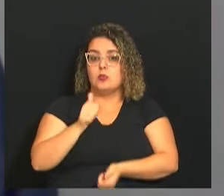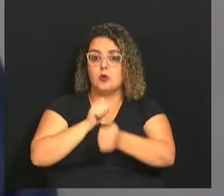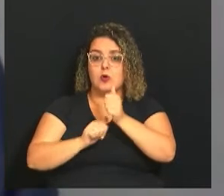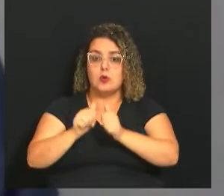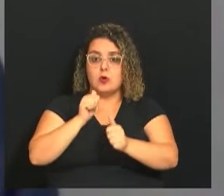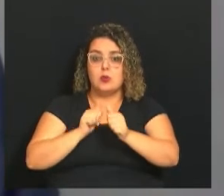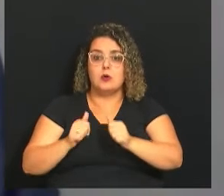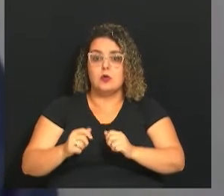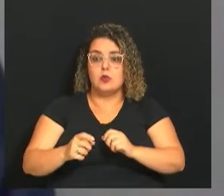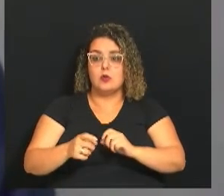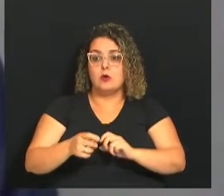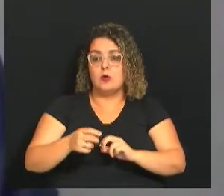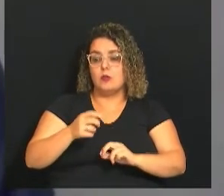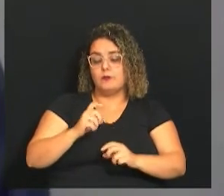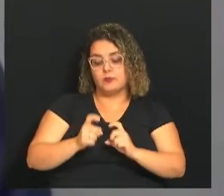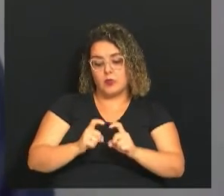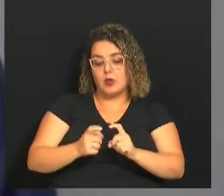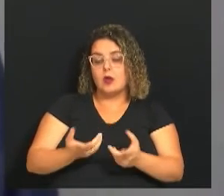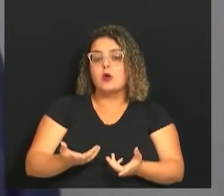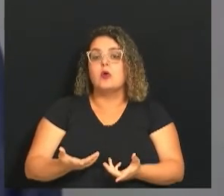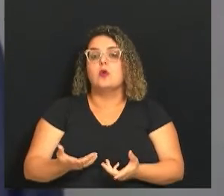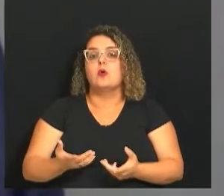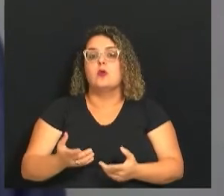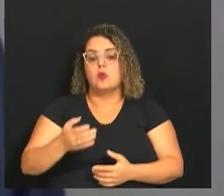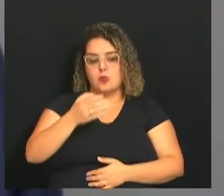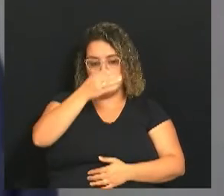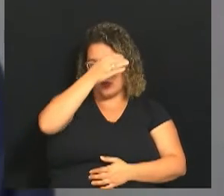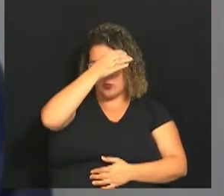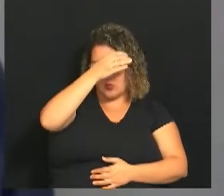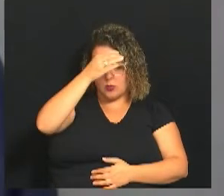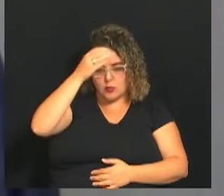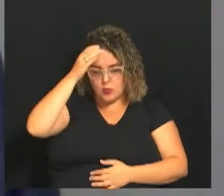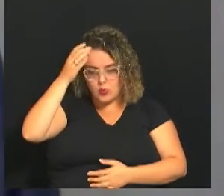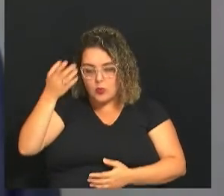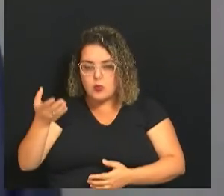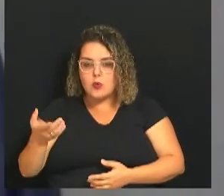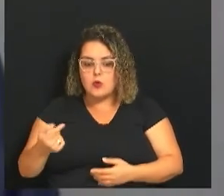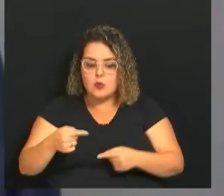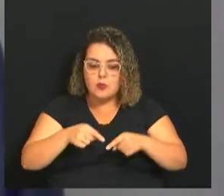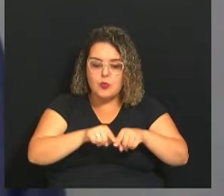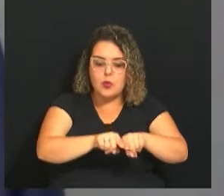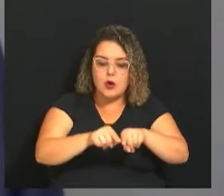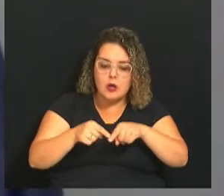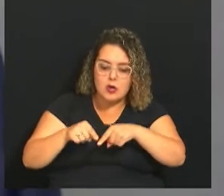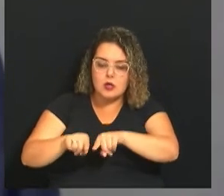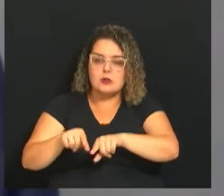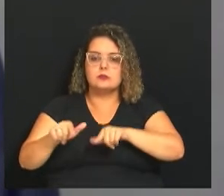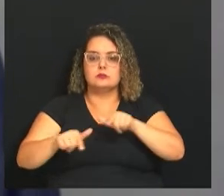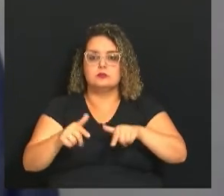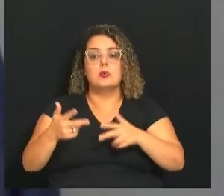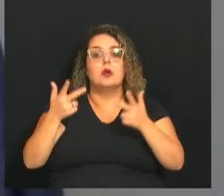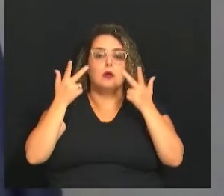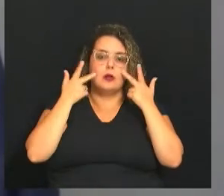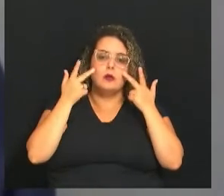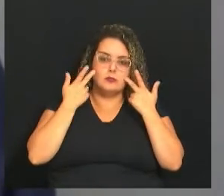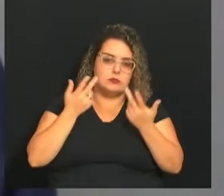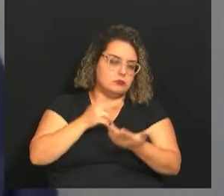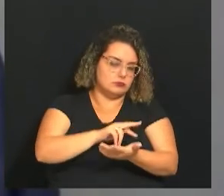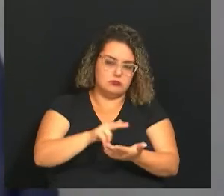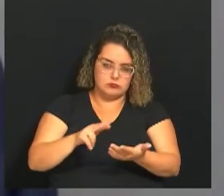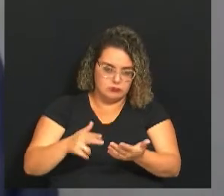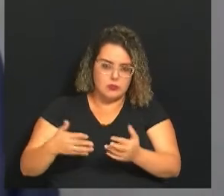reuniões com clientes, com parceiros de trabalho, que é bastante comum. A gente tem vários